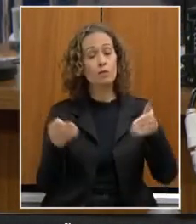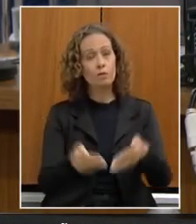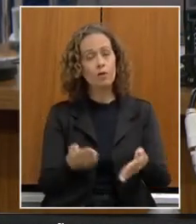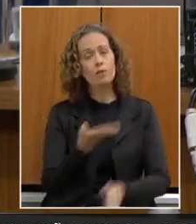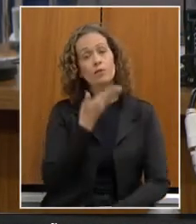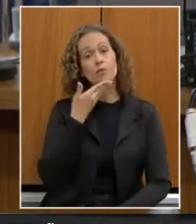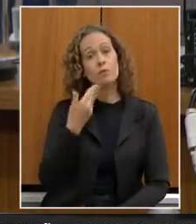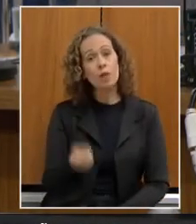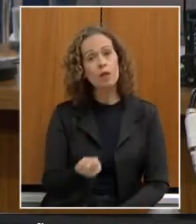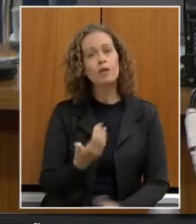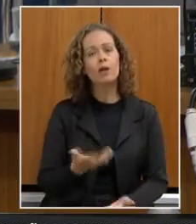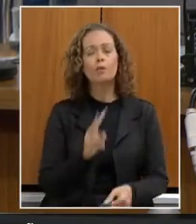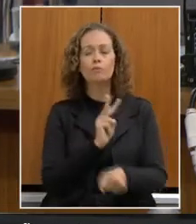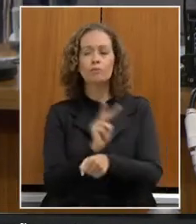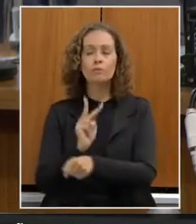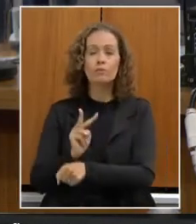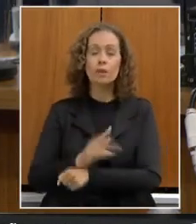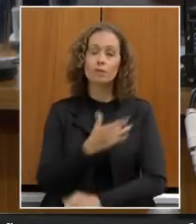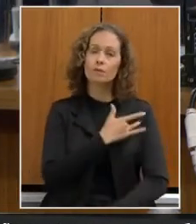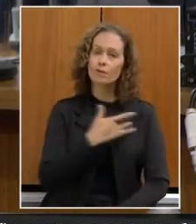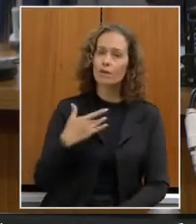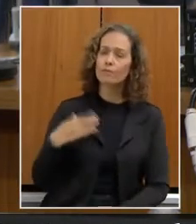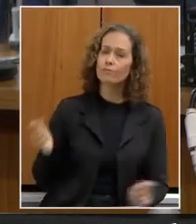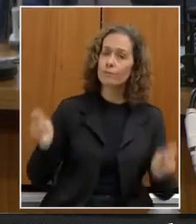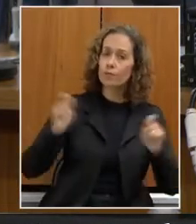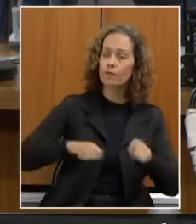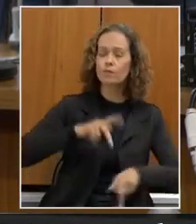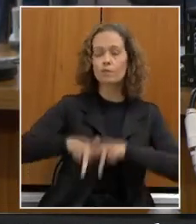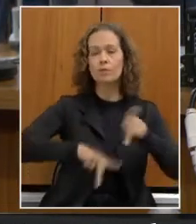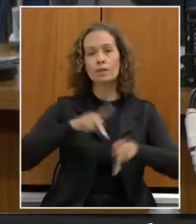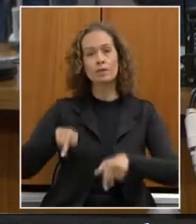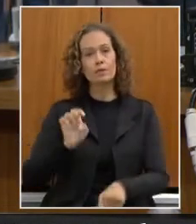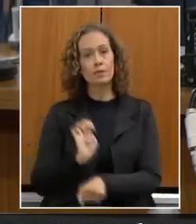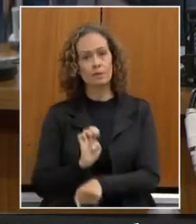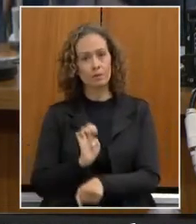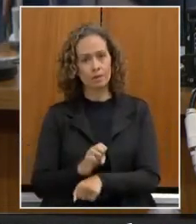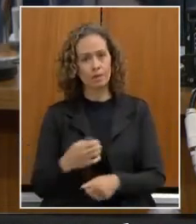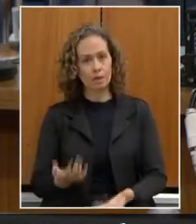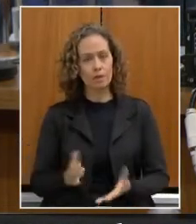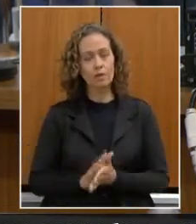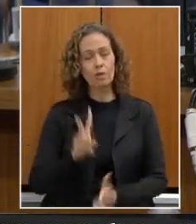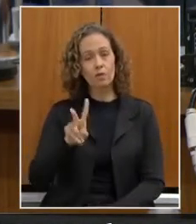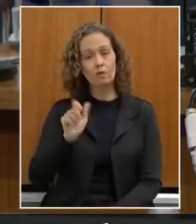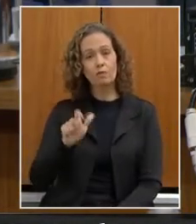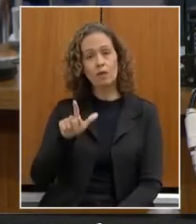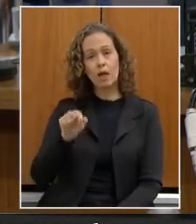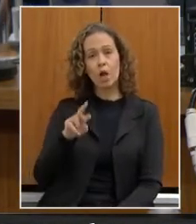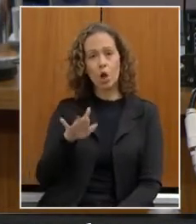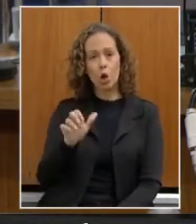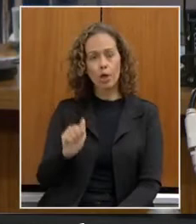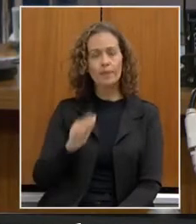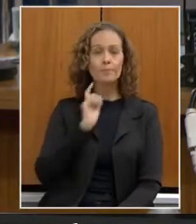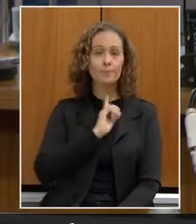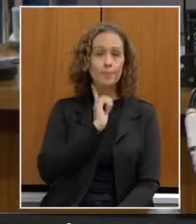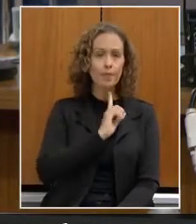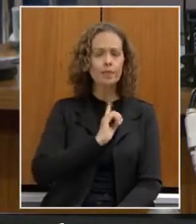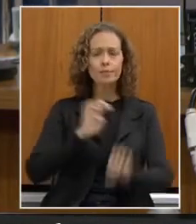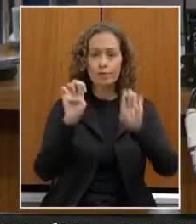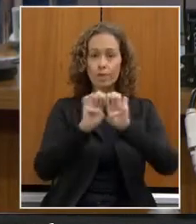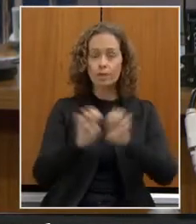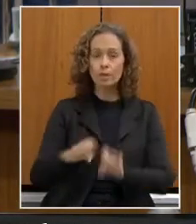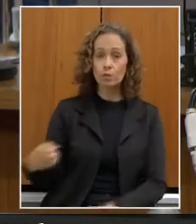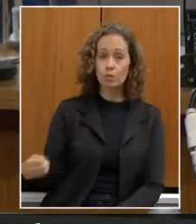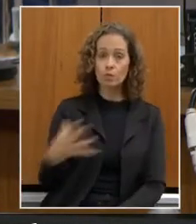melhor atendimento em saúde possível para a população do nosso estado o Valora Minas que é uma reestruturação agora com